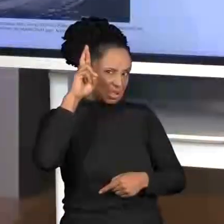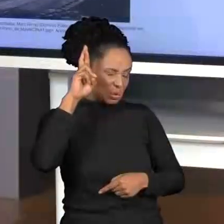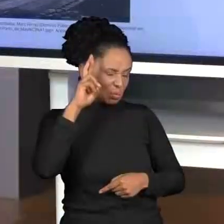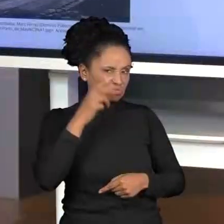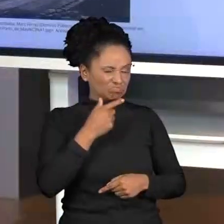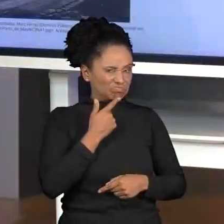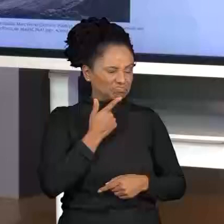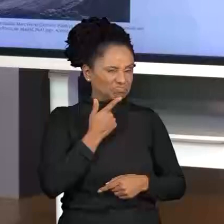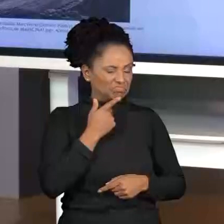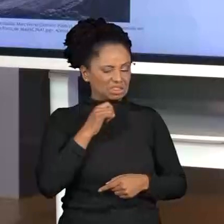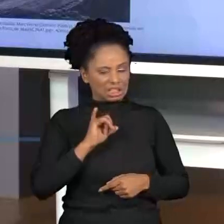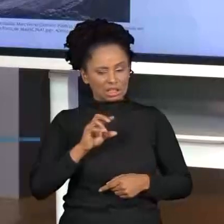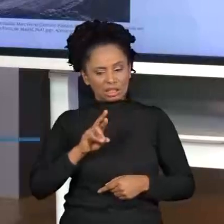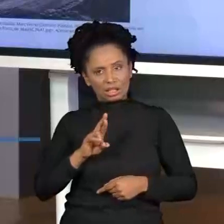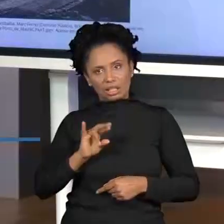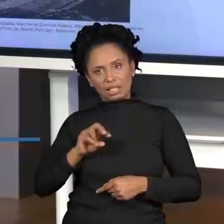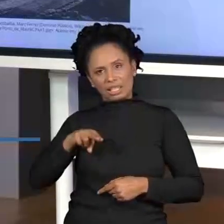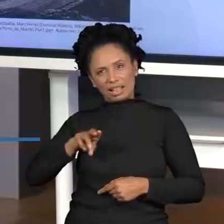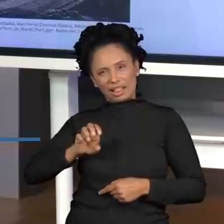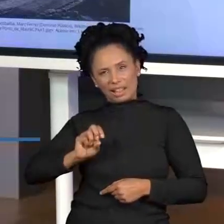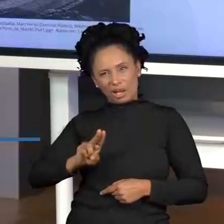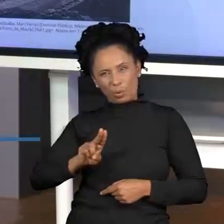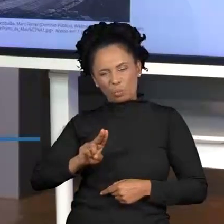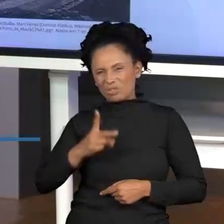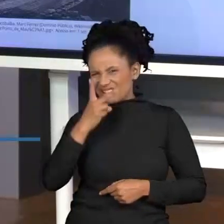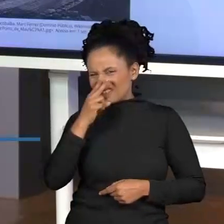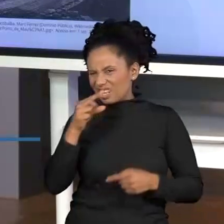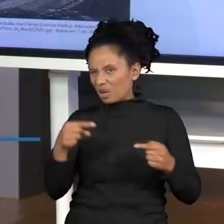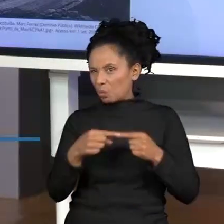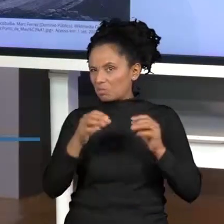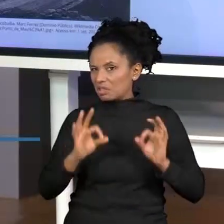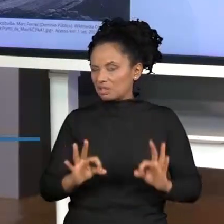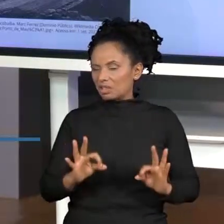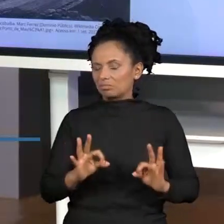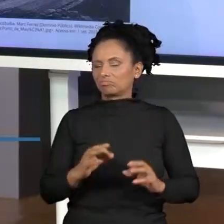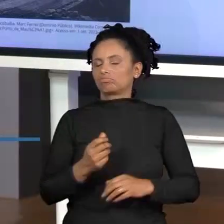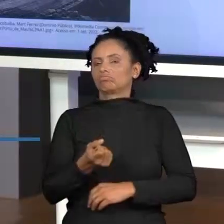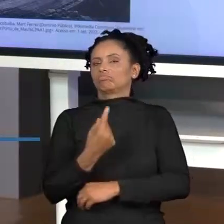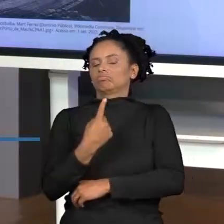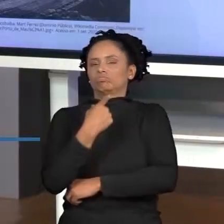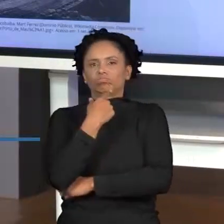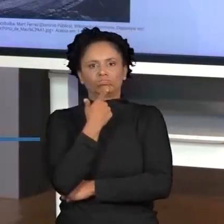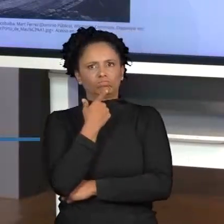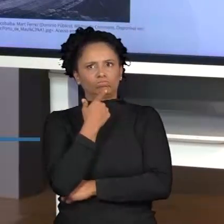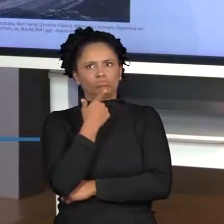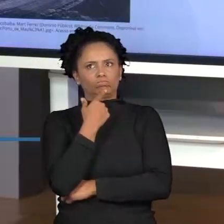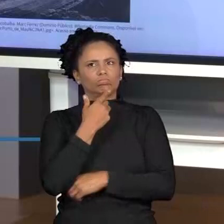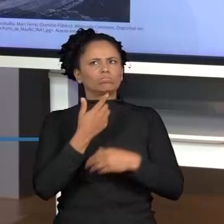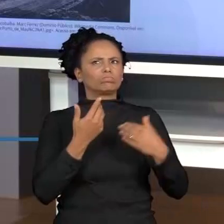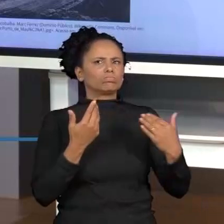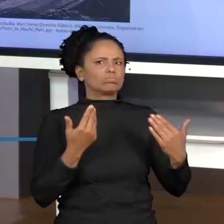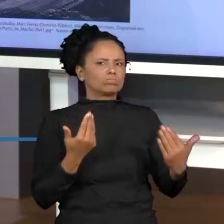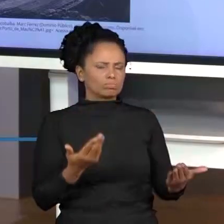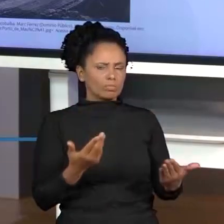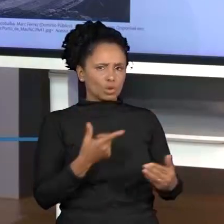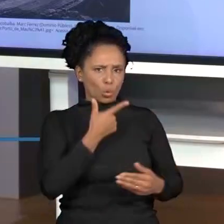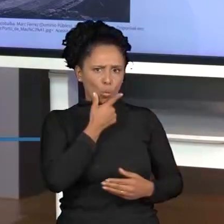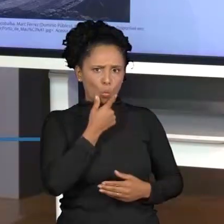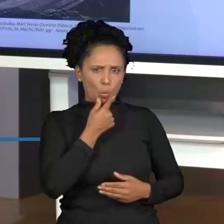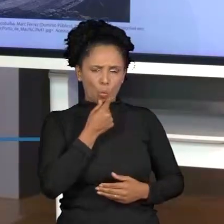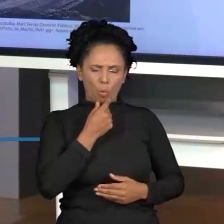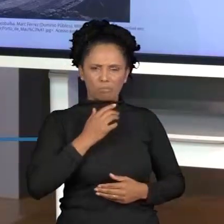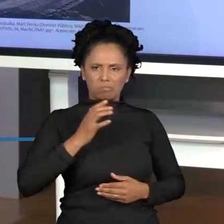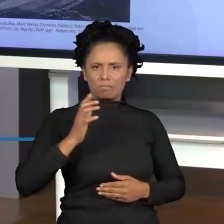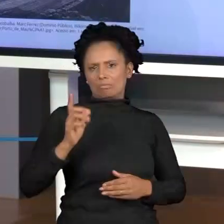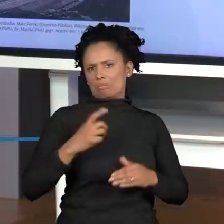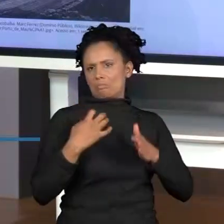tentar descobrir aí. A gente percebeu aí que a ferrovia tem o nome de Mauá e esse grande empresário brasileiro